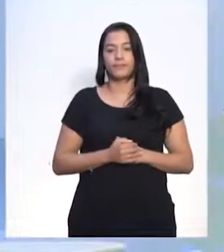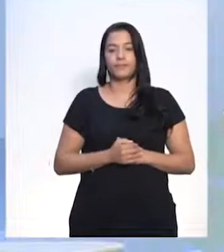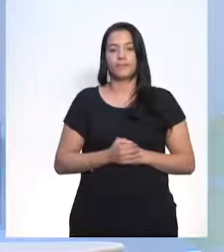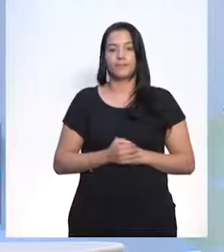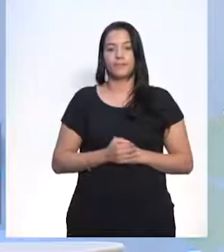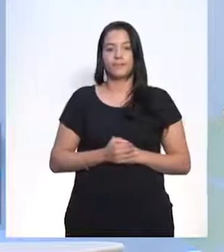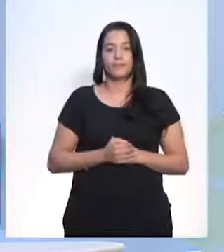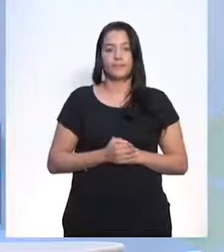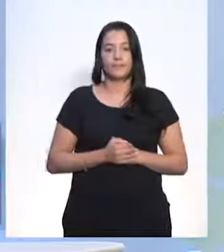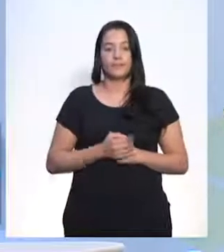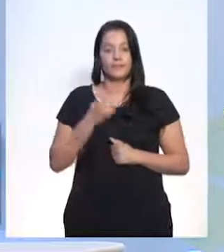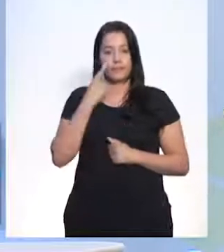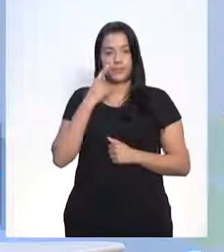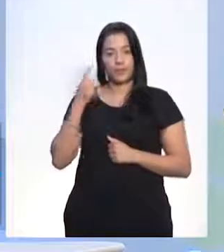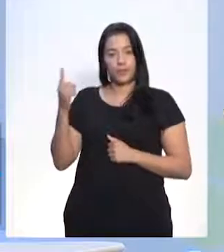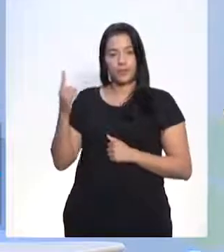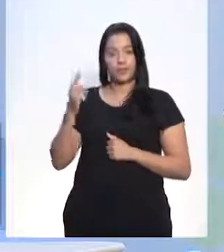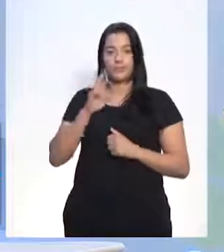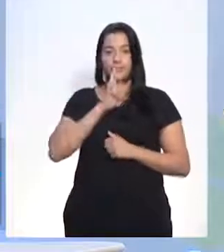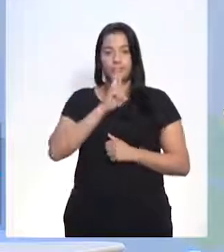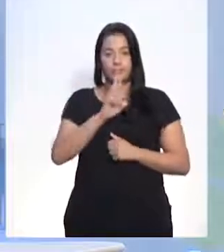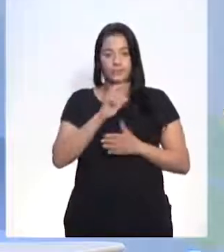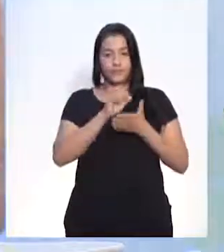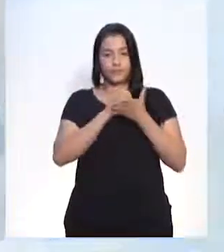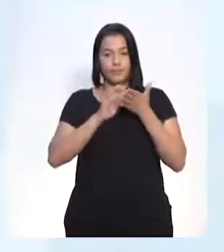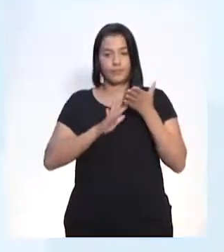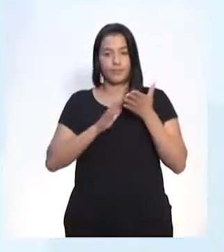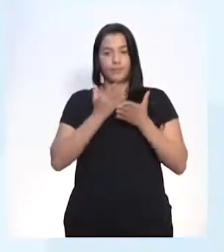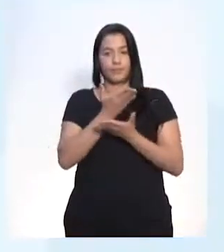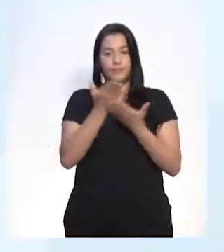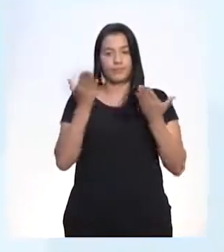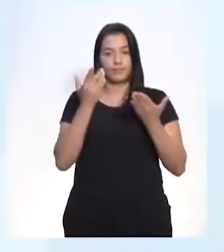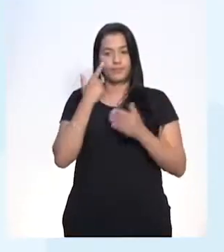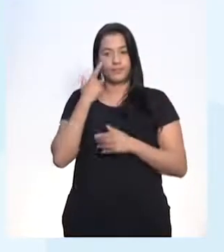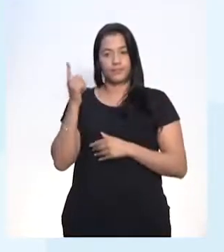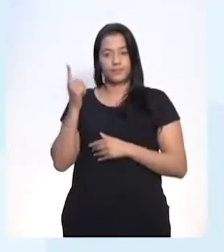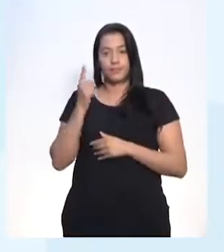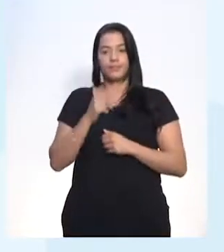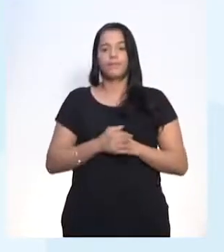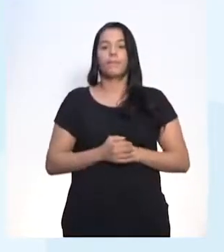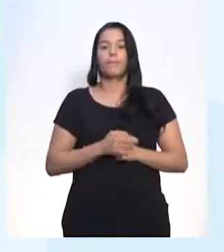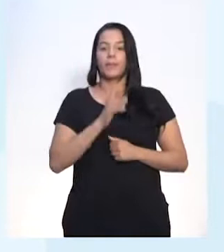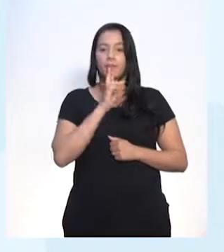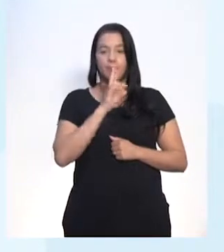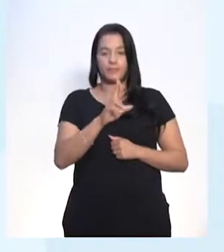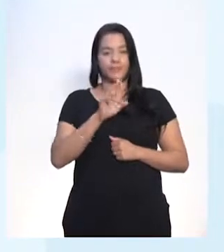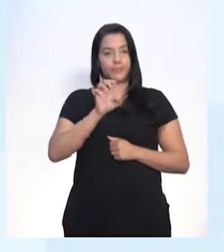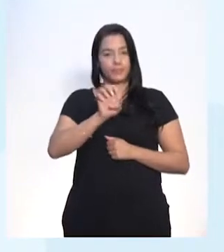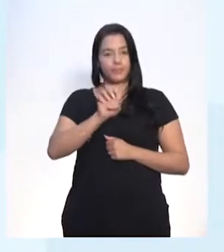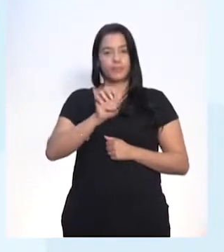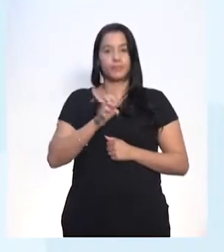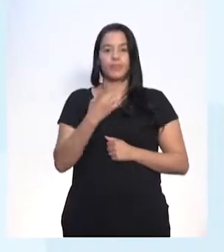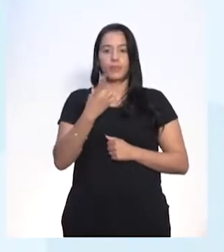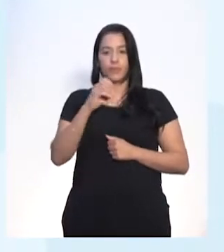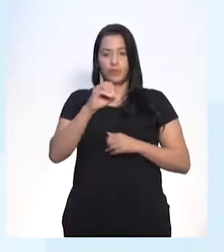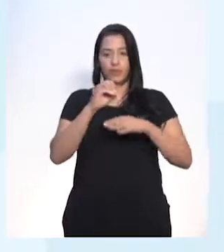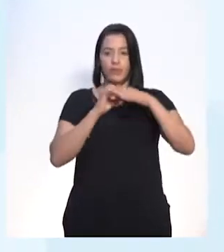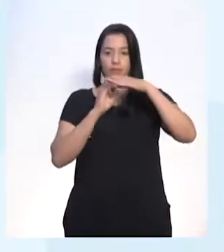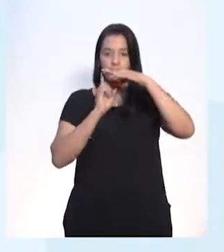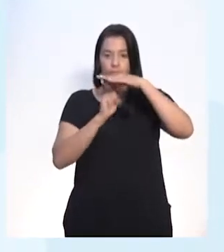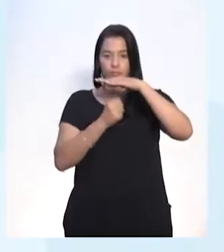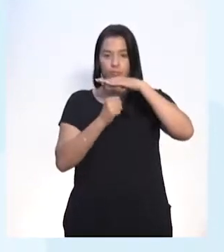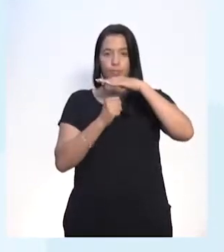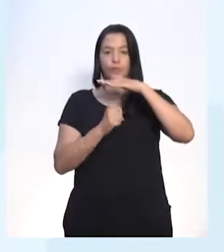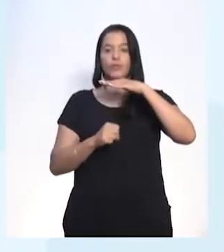mesmo. Olha a resolução da atividade aqui para vocês. Então, alternativa E, 10 sobre 8,